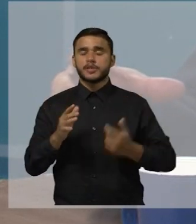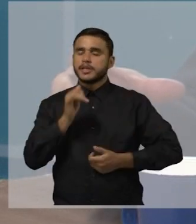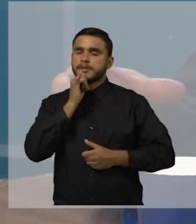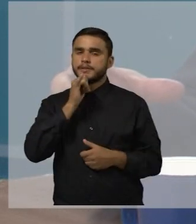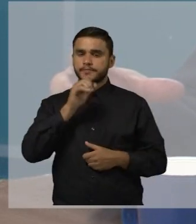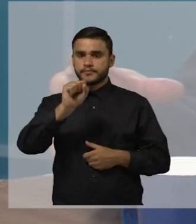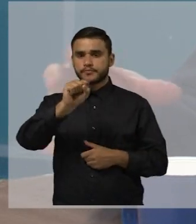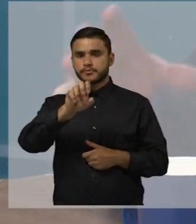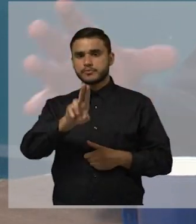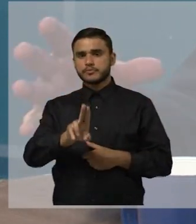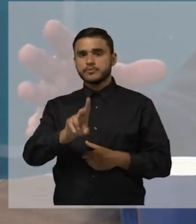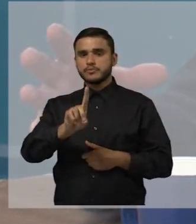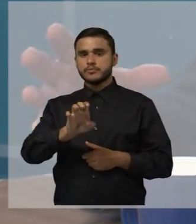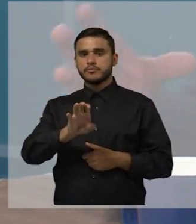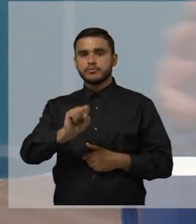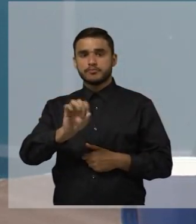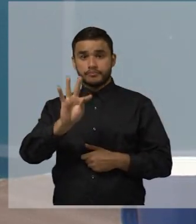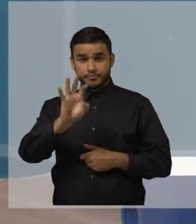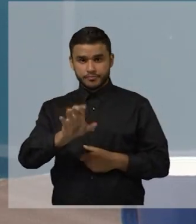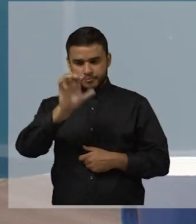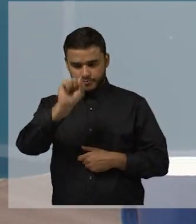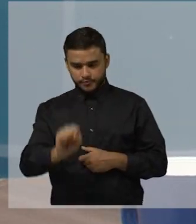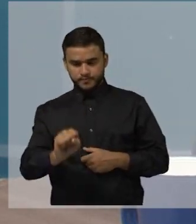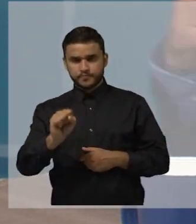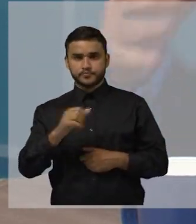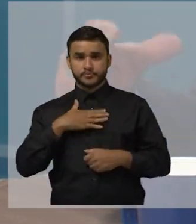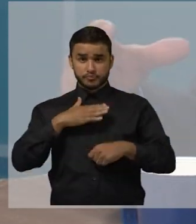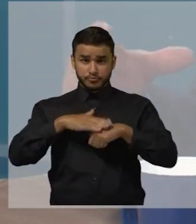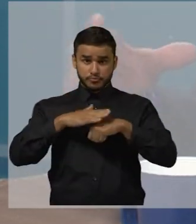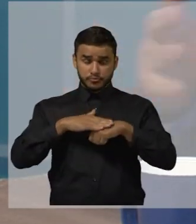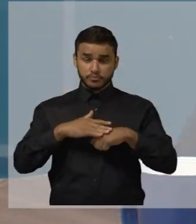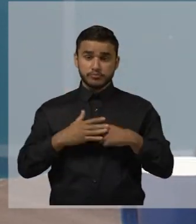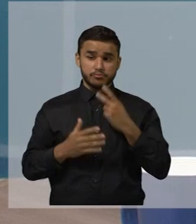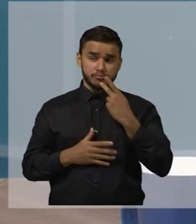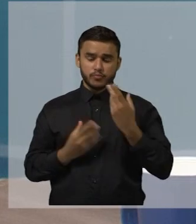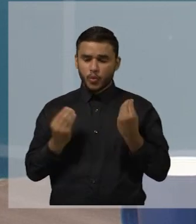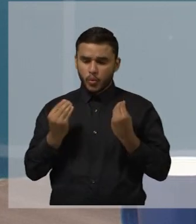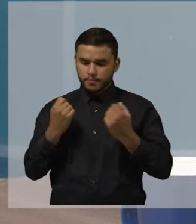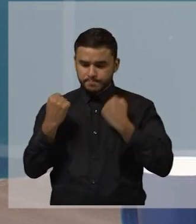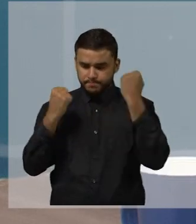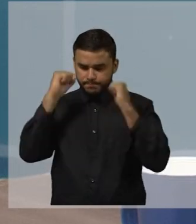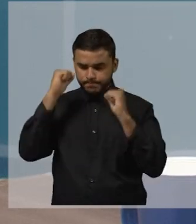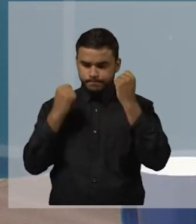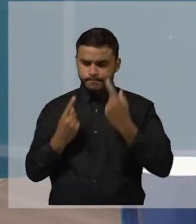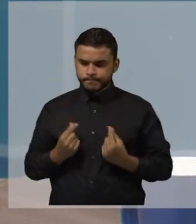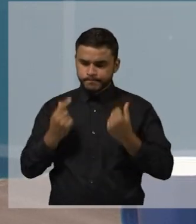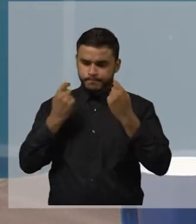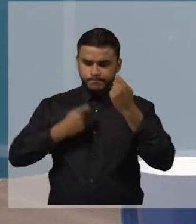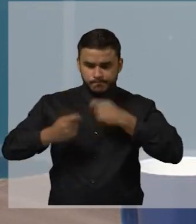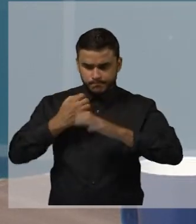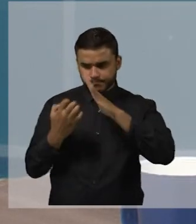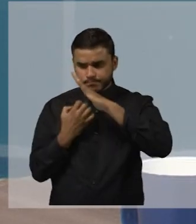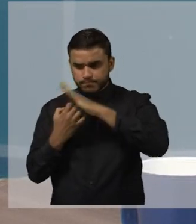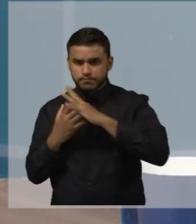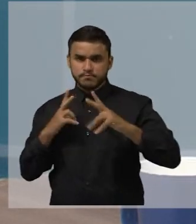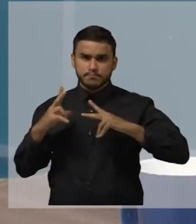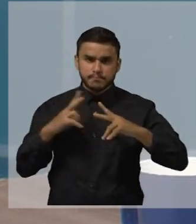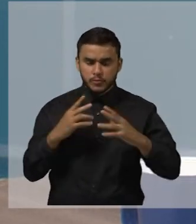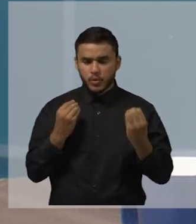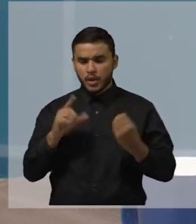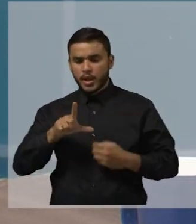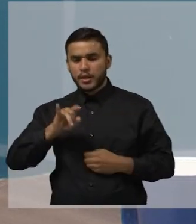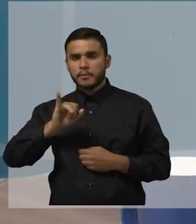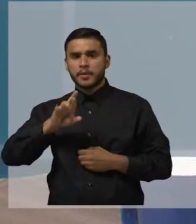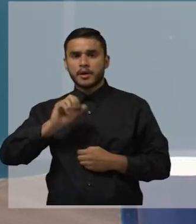Sudeste, por exemplo, do Paulo Guedes, ligada ao sistema financeiro, é uma experiência que o coloca muito dentro